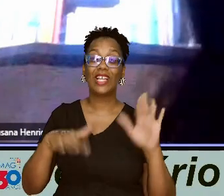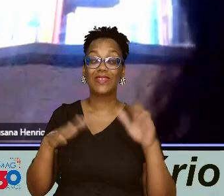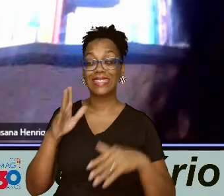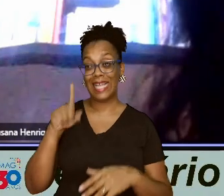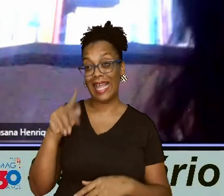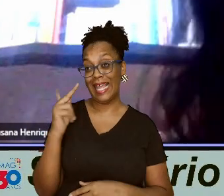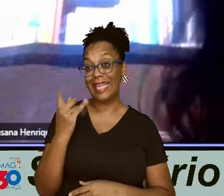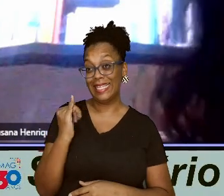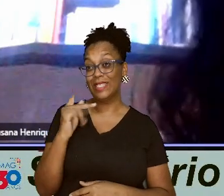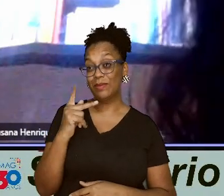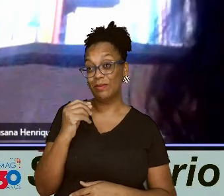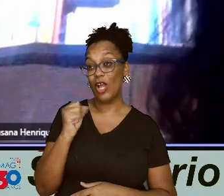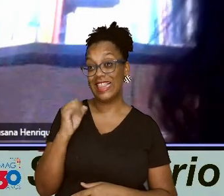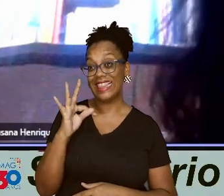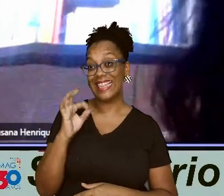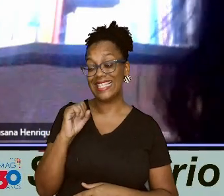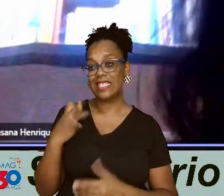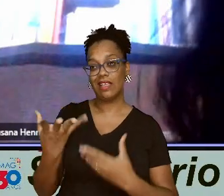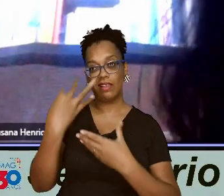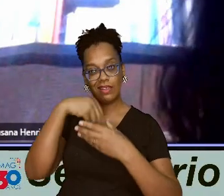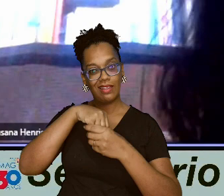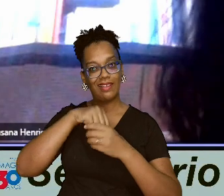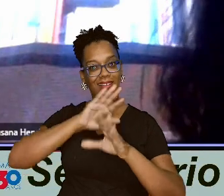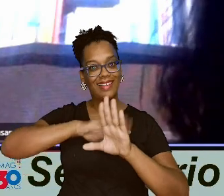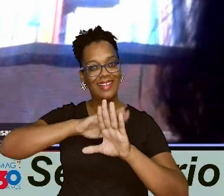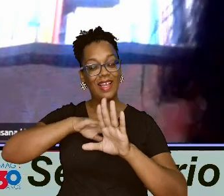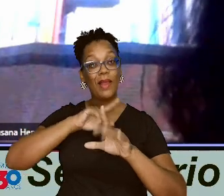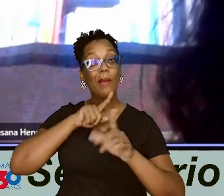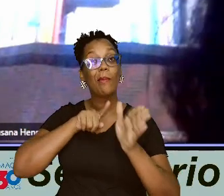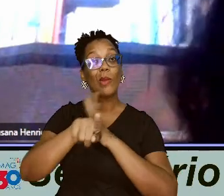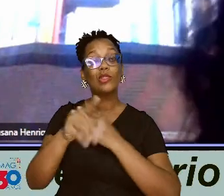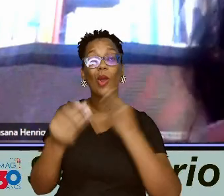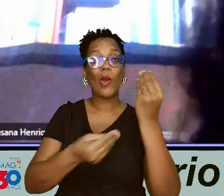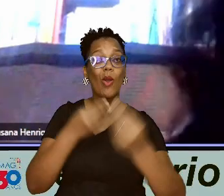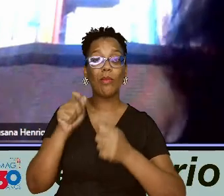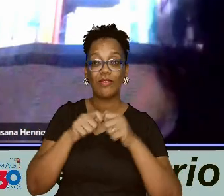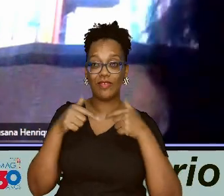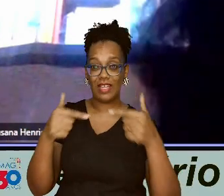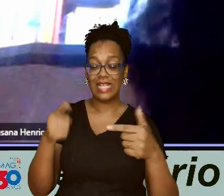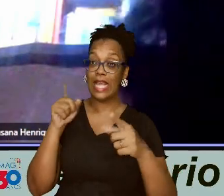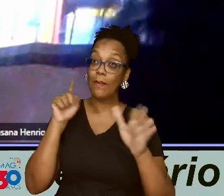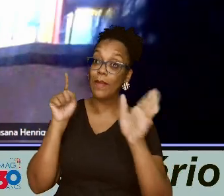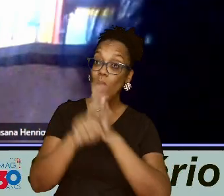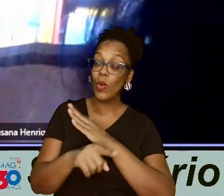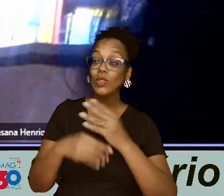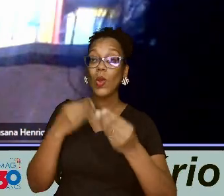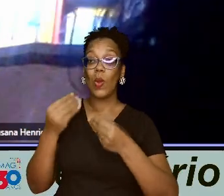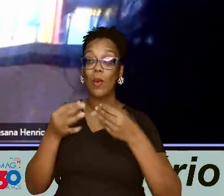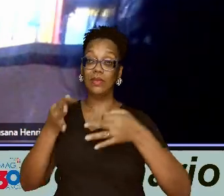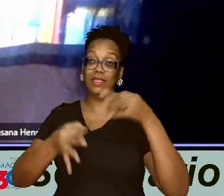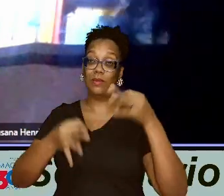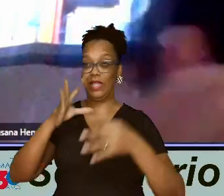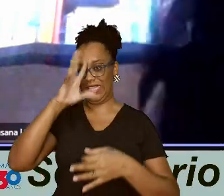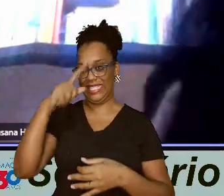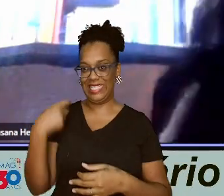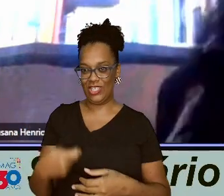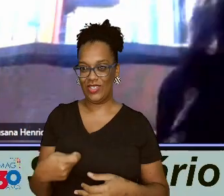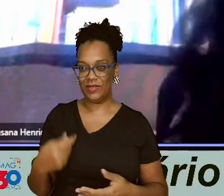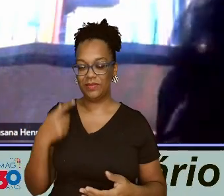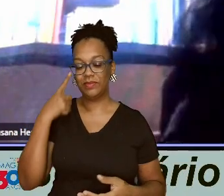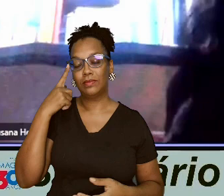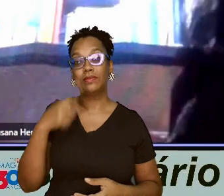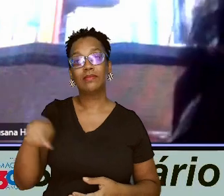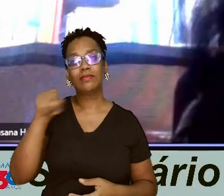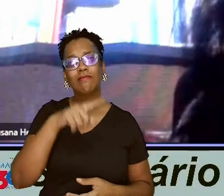deixava de ser uma hipótese implícita da pergunta de como que vocês fizeram. Vocês fizeram uma pergunta como os tribunais estão decidindo, e vocês fizeram